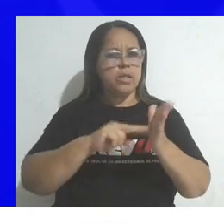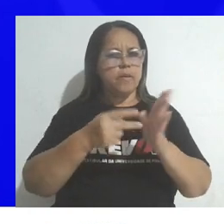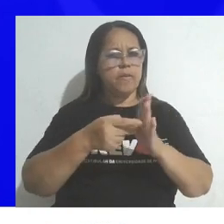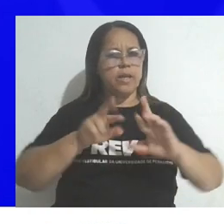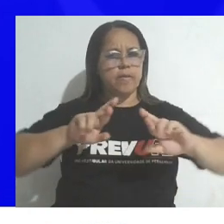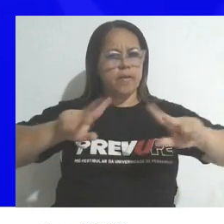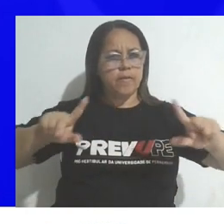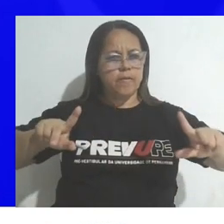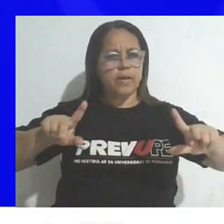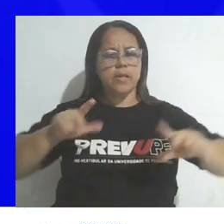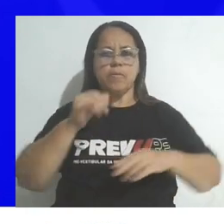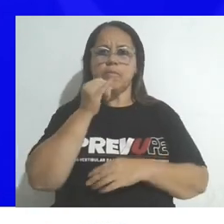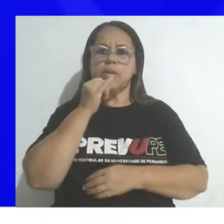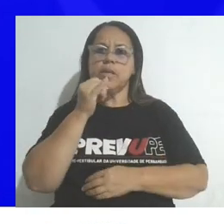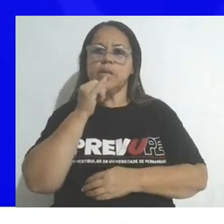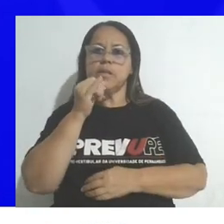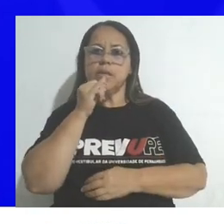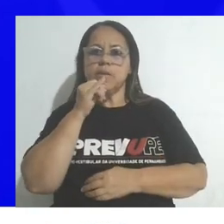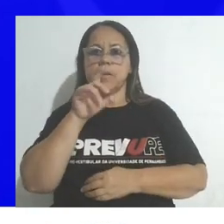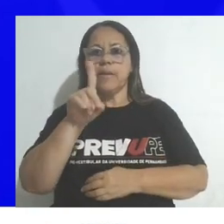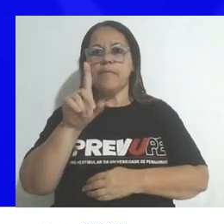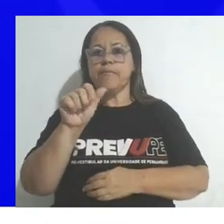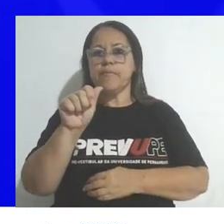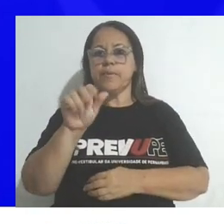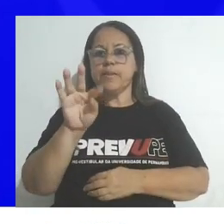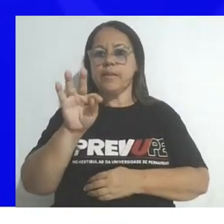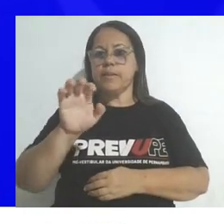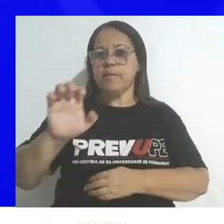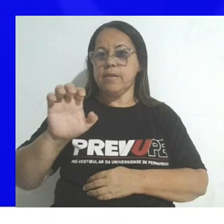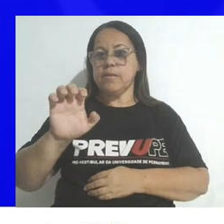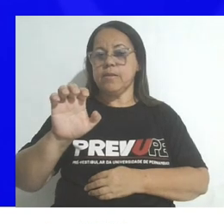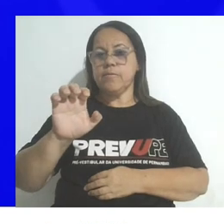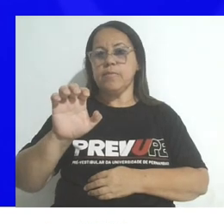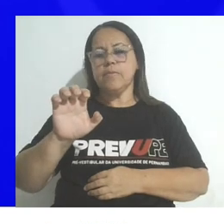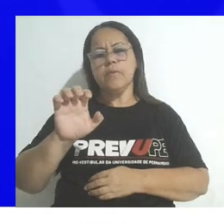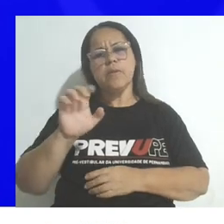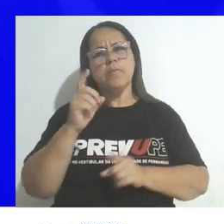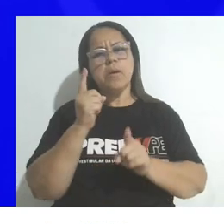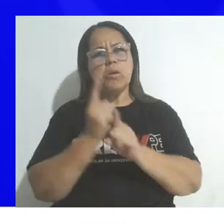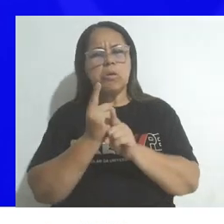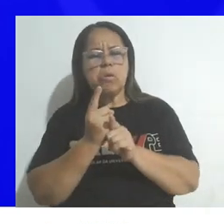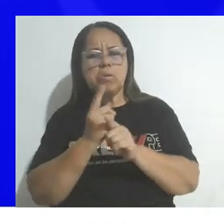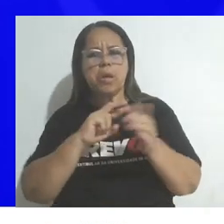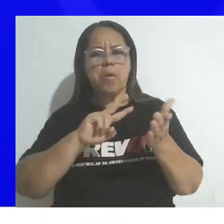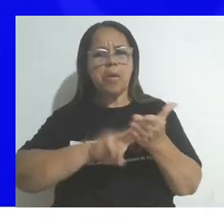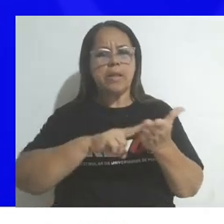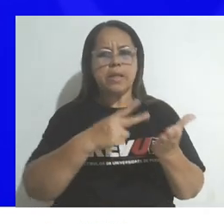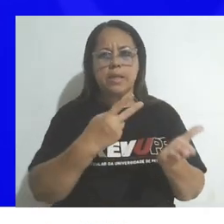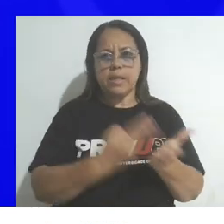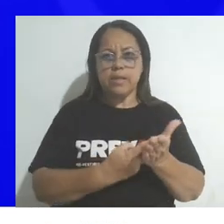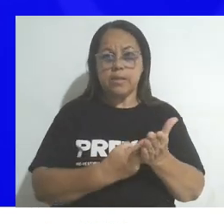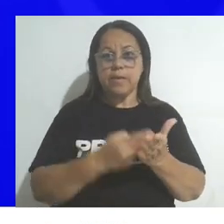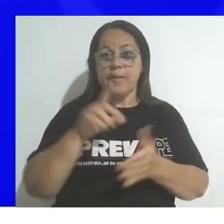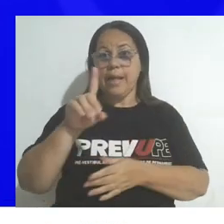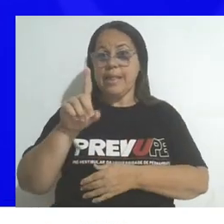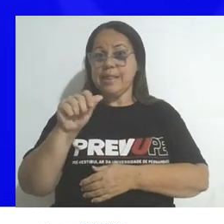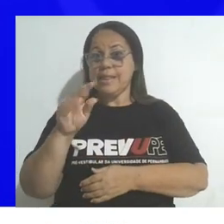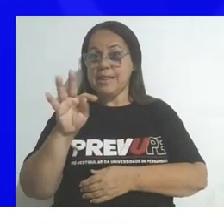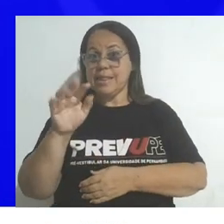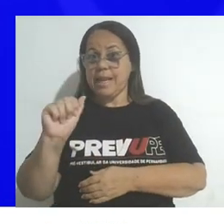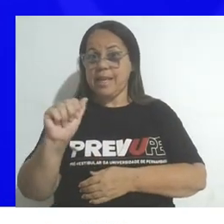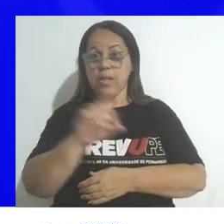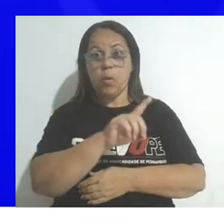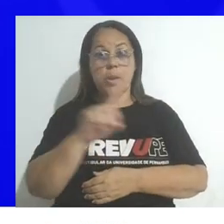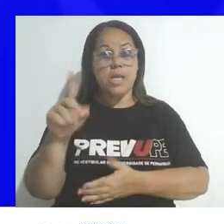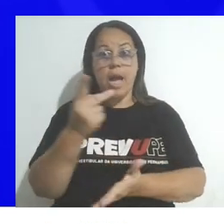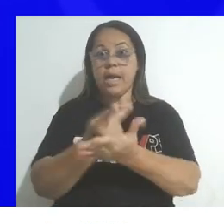diferentes a gente pode ter como exemplo a palavra date Você pode encontrar a palavra date como a tradução pra palavra data a